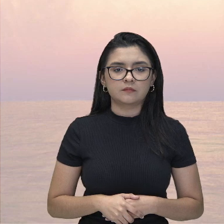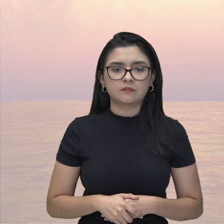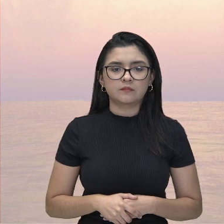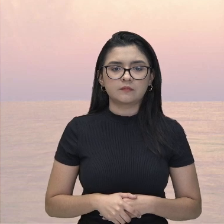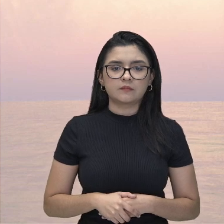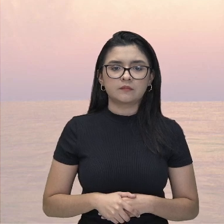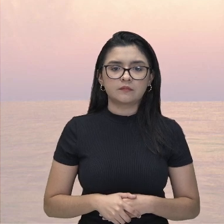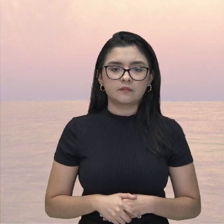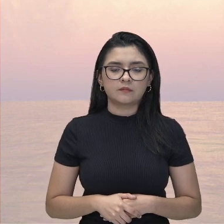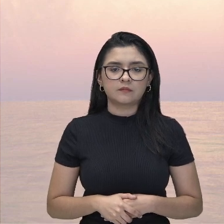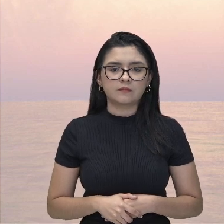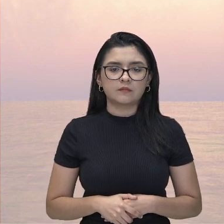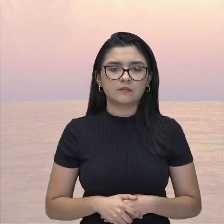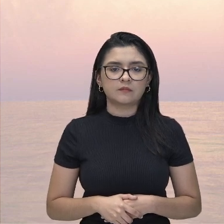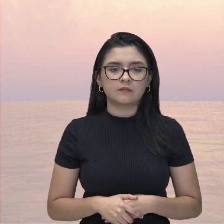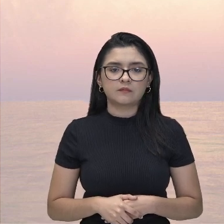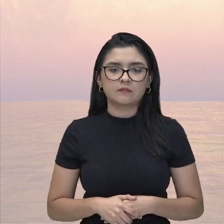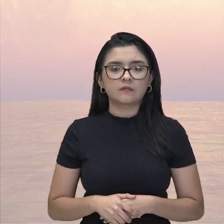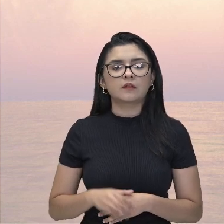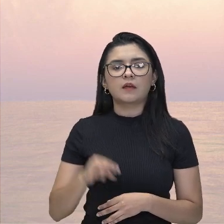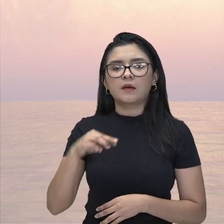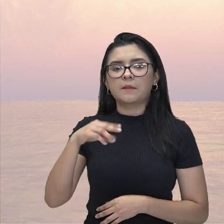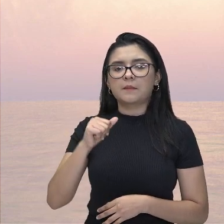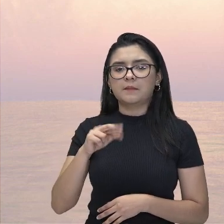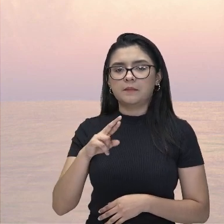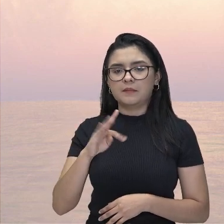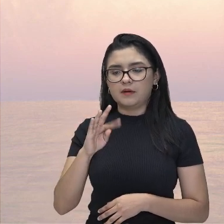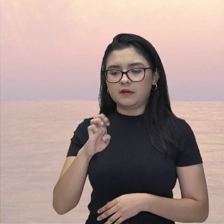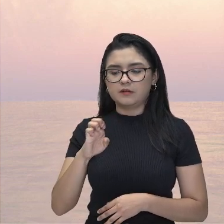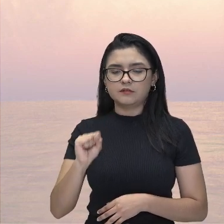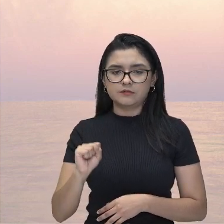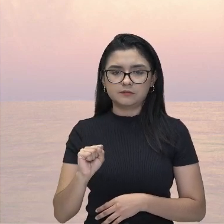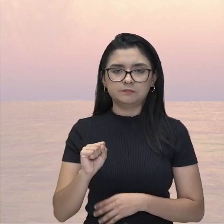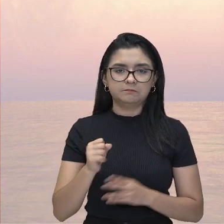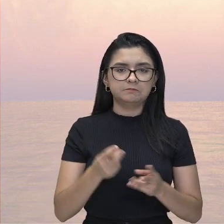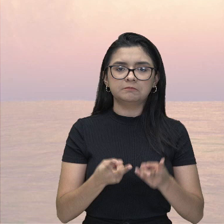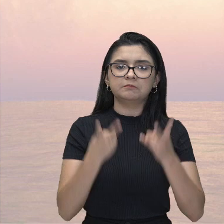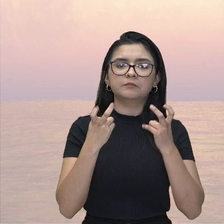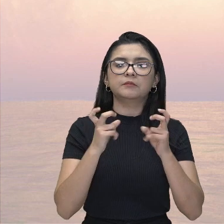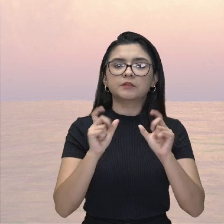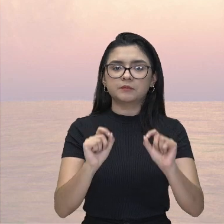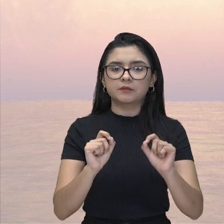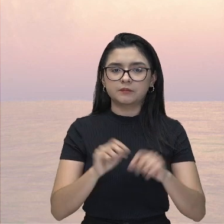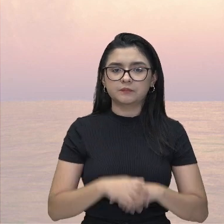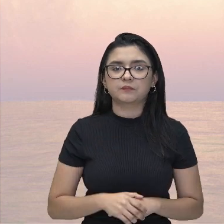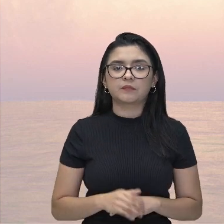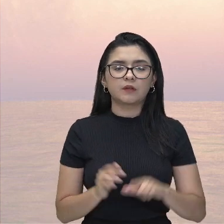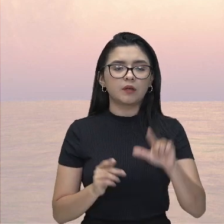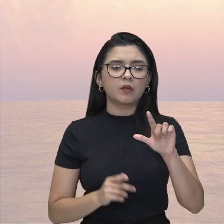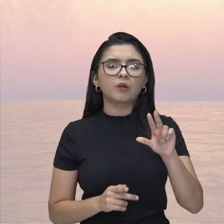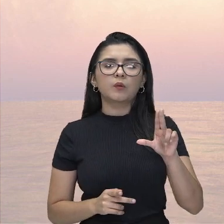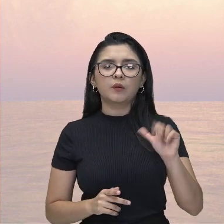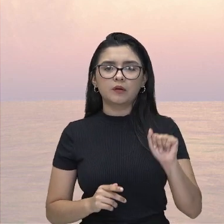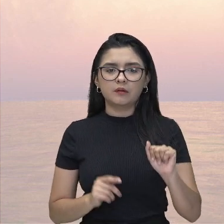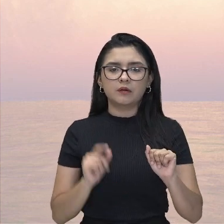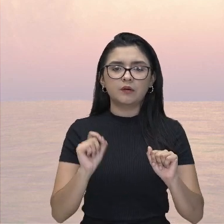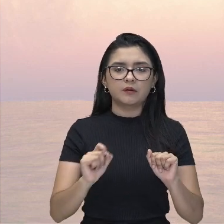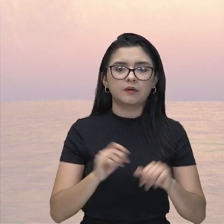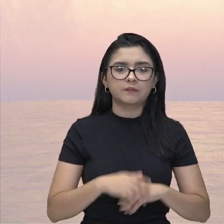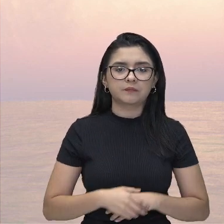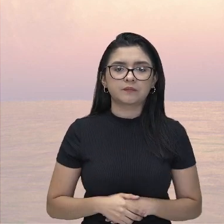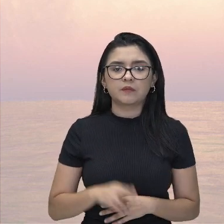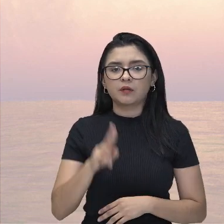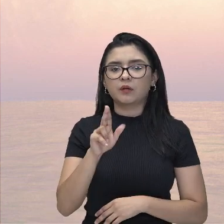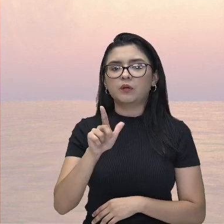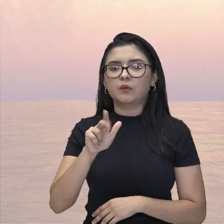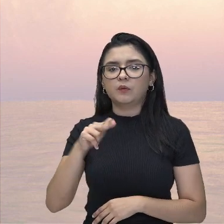tan concio Martes perceberam que da lua veio quem Lunes e